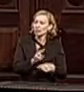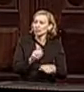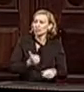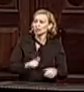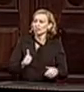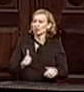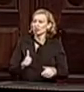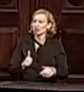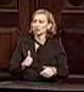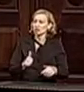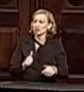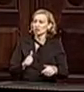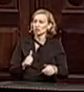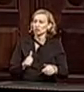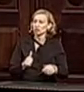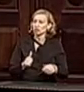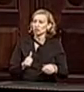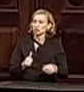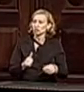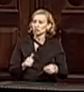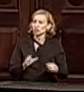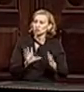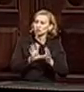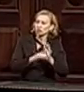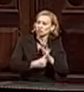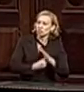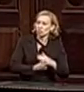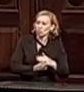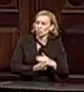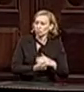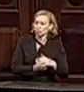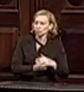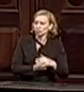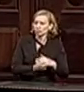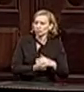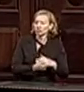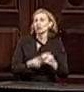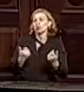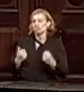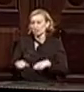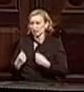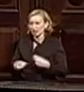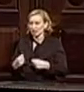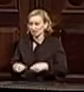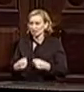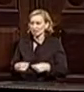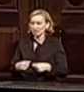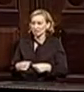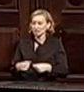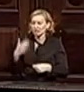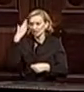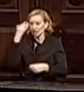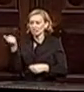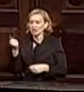ficaremos purgando durante todo o ano de 2018, sem solução para esse problema, se isso não for